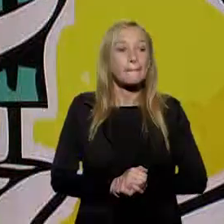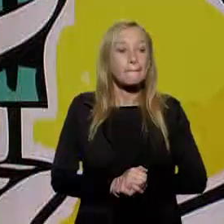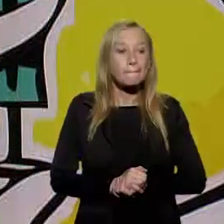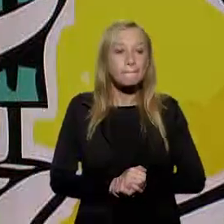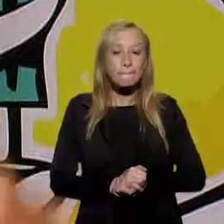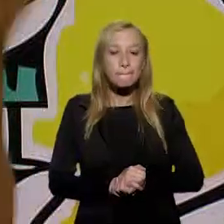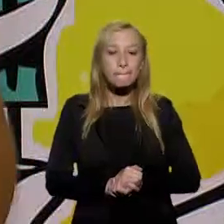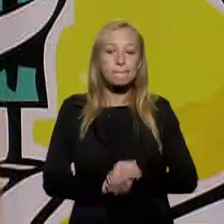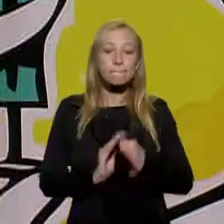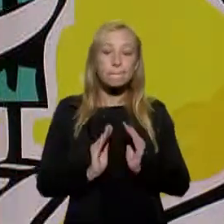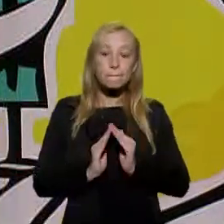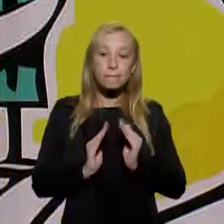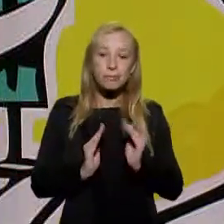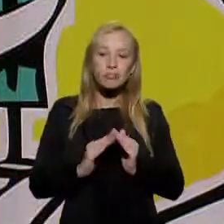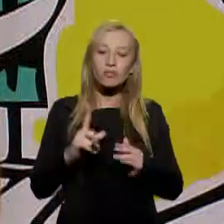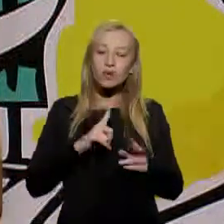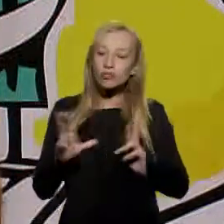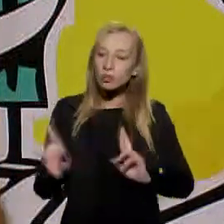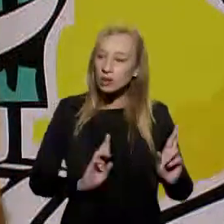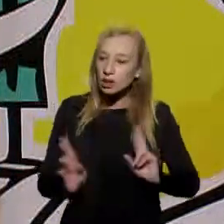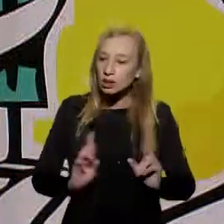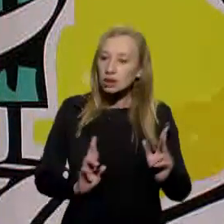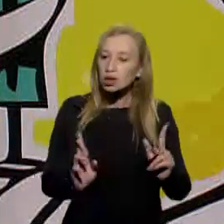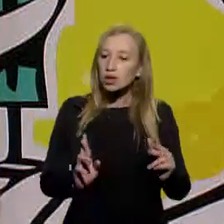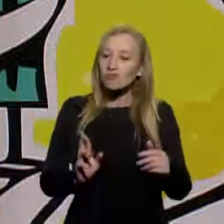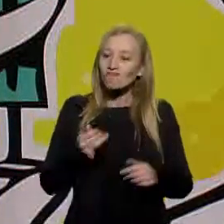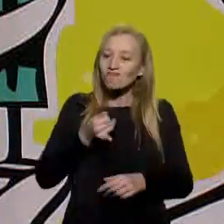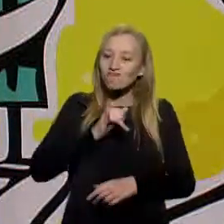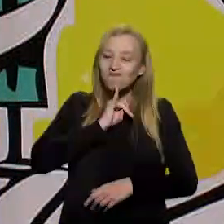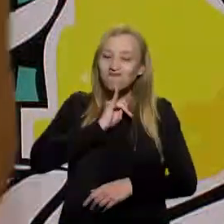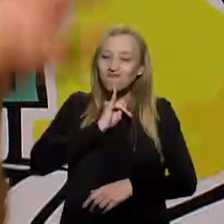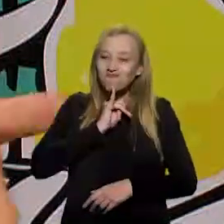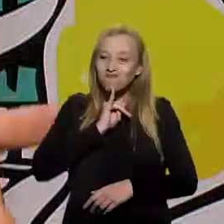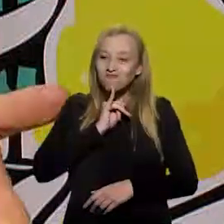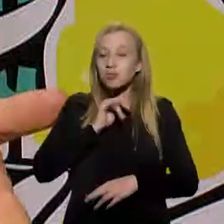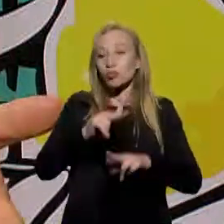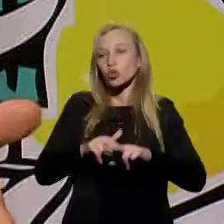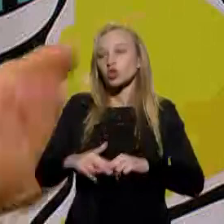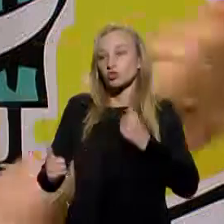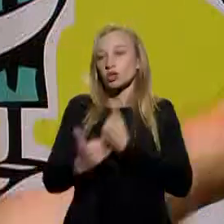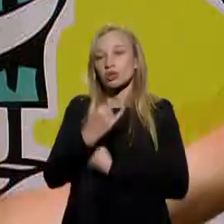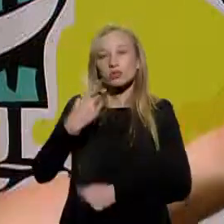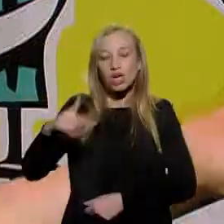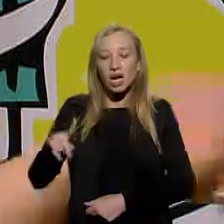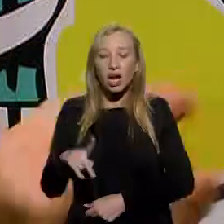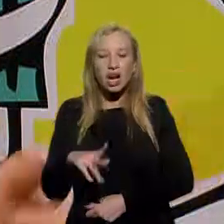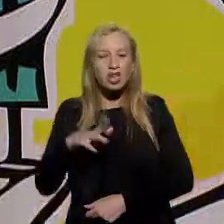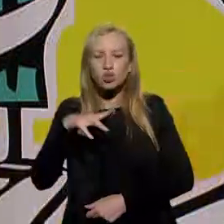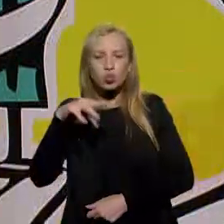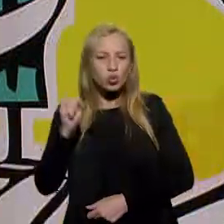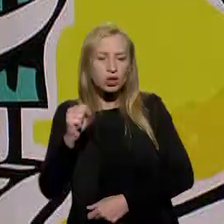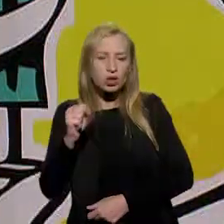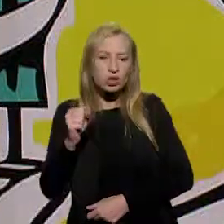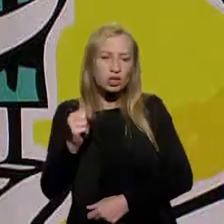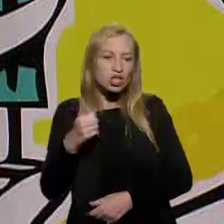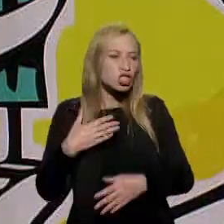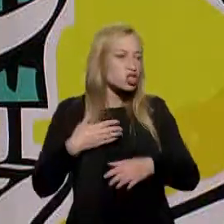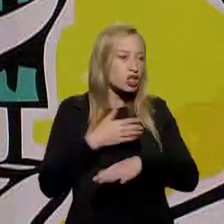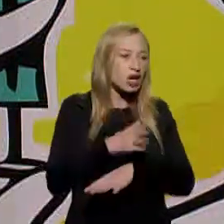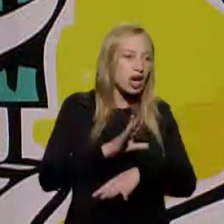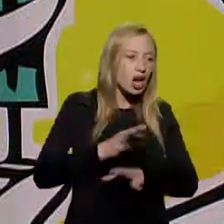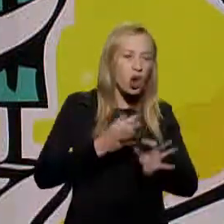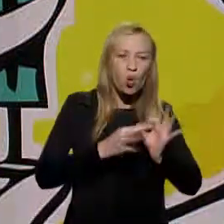é e em casa eles têm uma relação profundamente infeliz por causa das traições dele porque ela nunca quis chegar tão longe